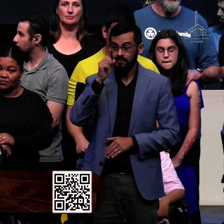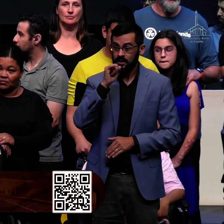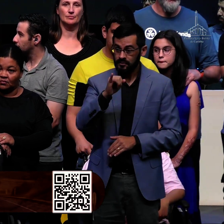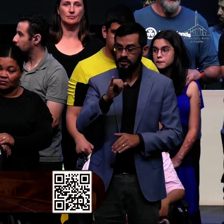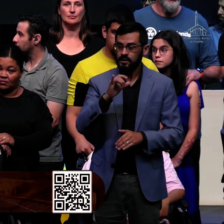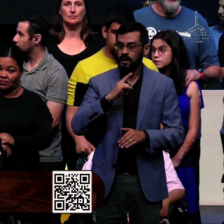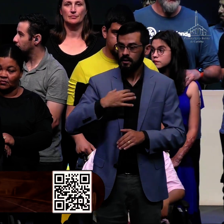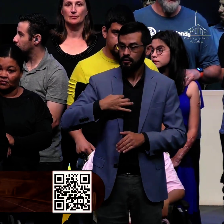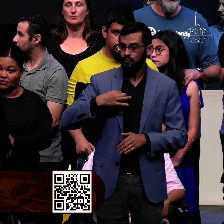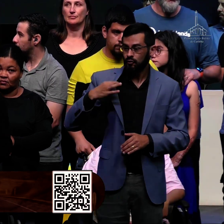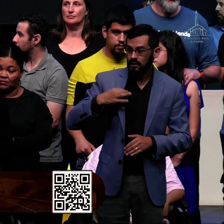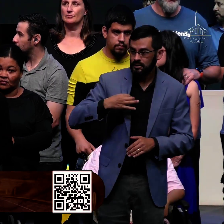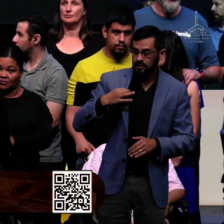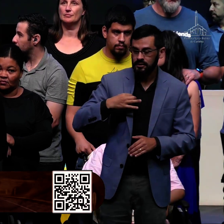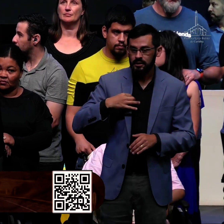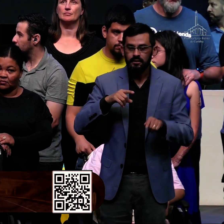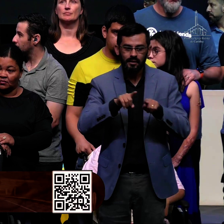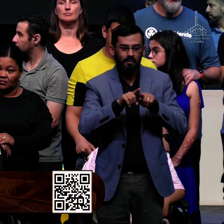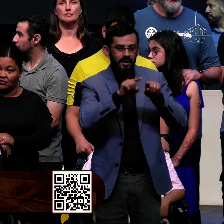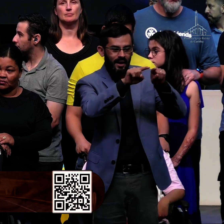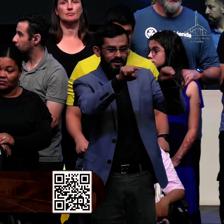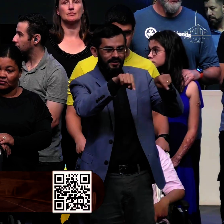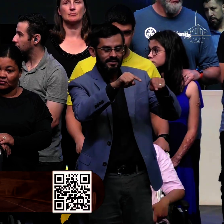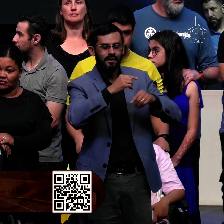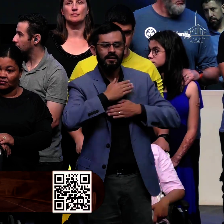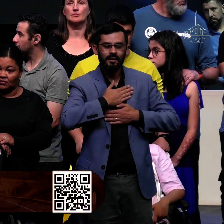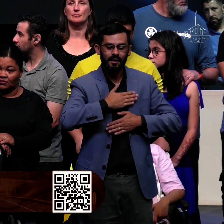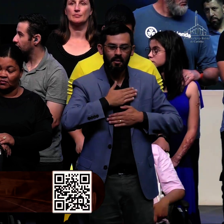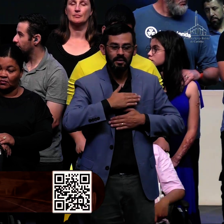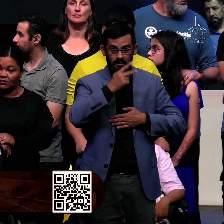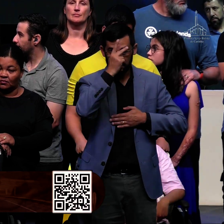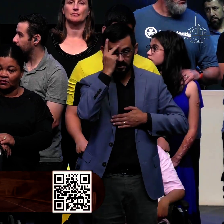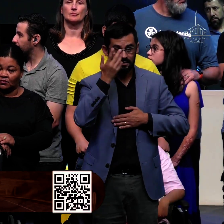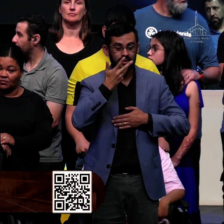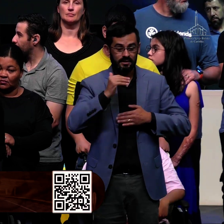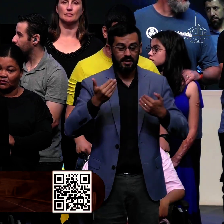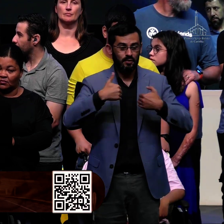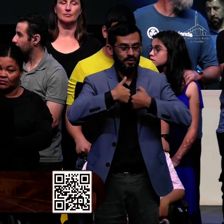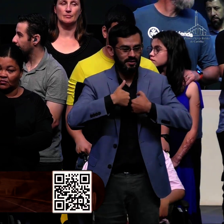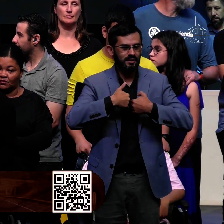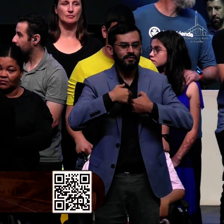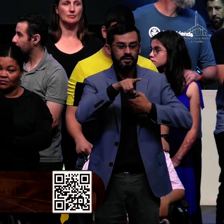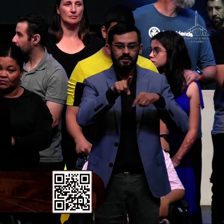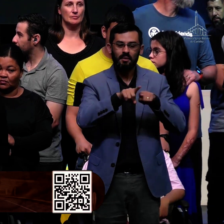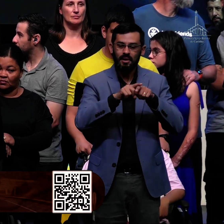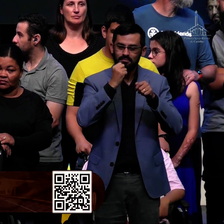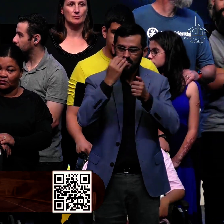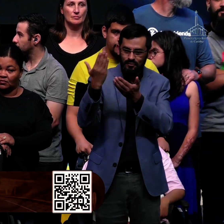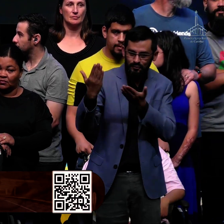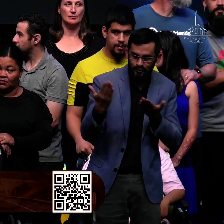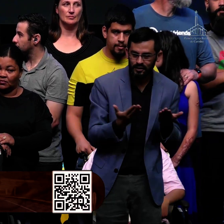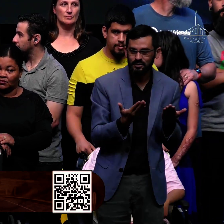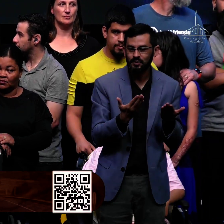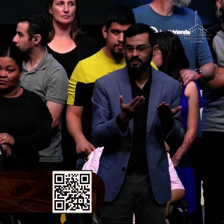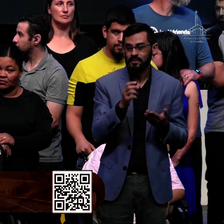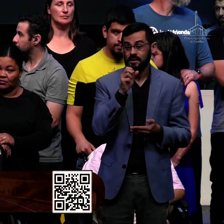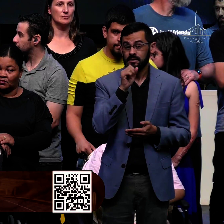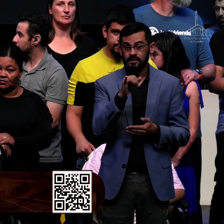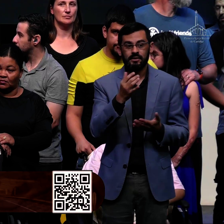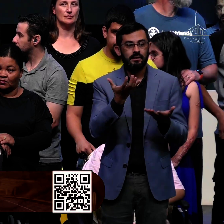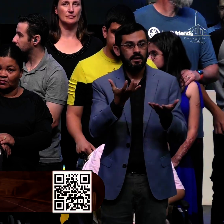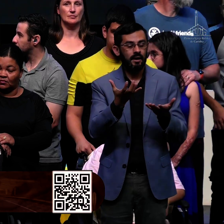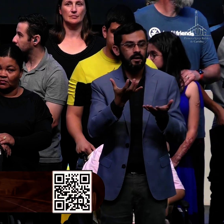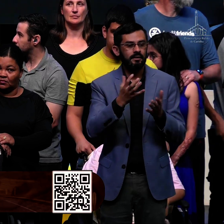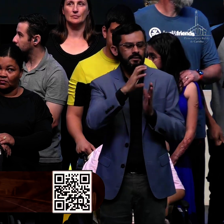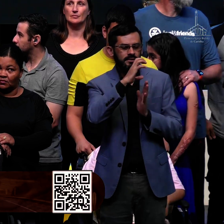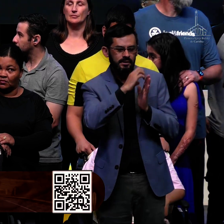quer ser voluntário, nossa sala calma para crianças autistas, você também será muito bem-vindo. Se você quer ajudar